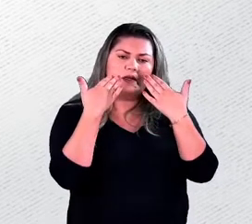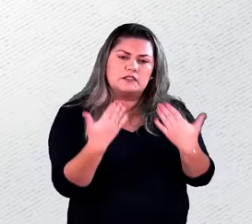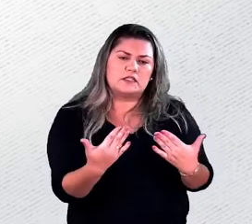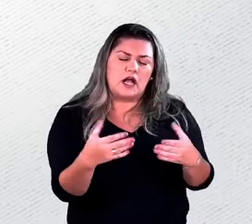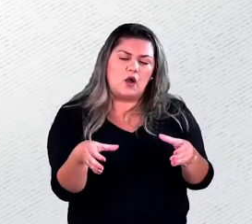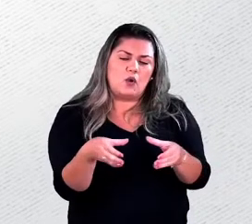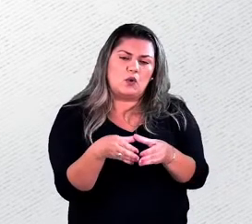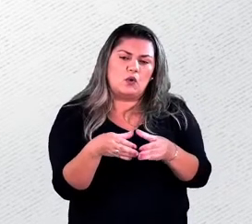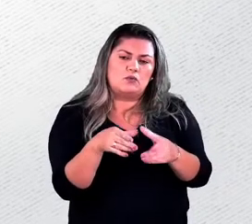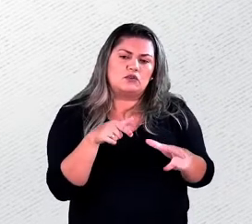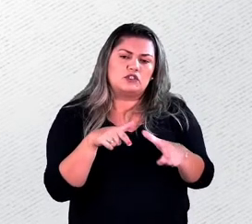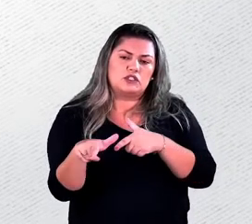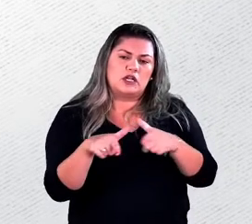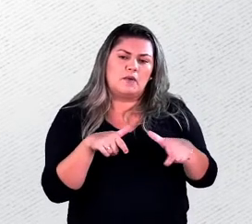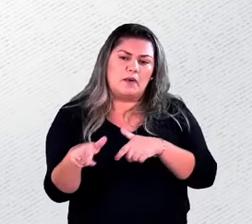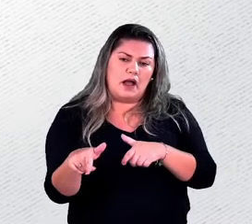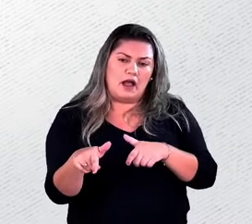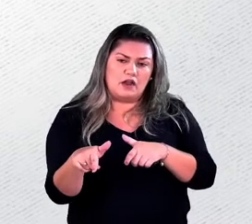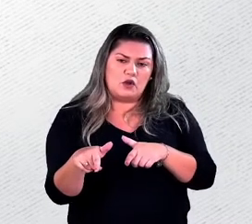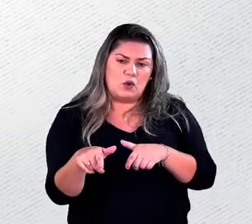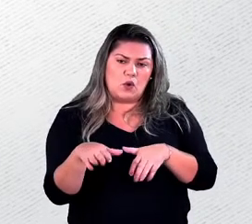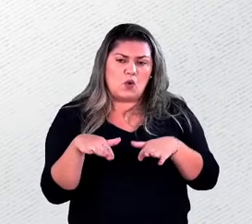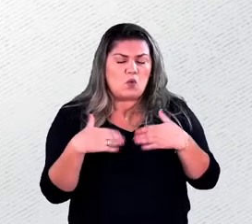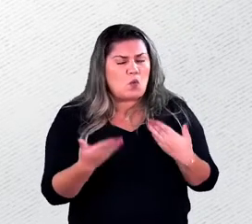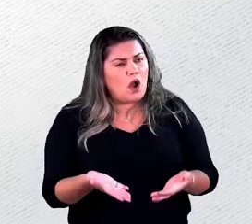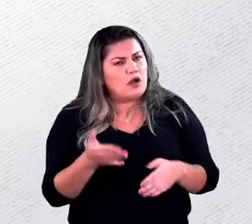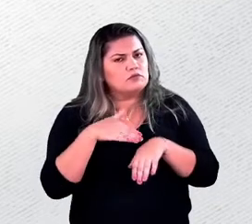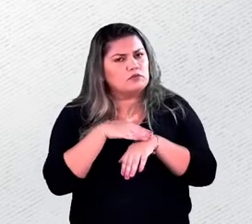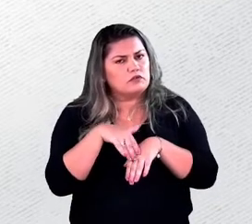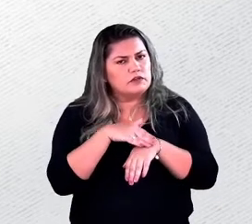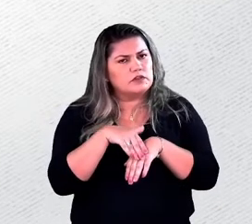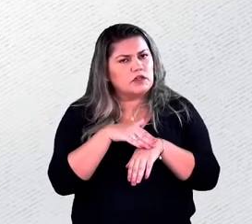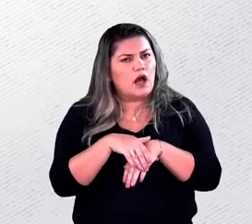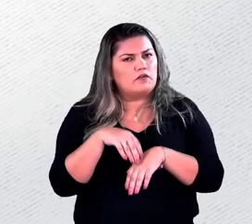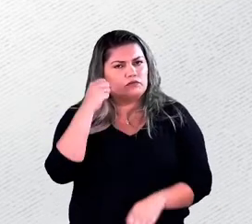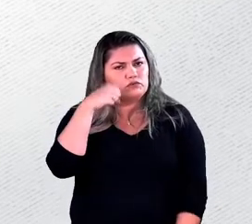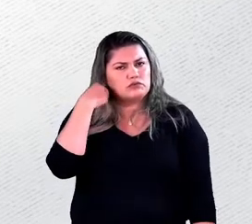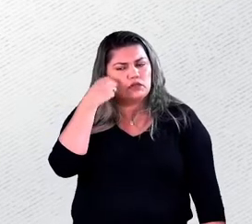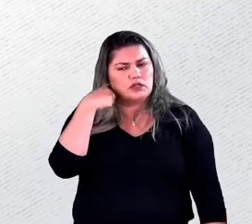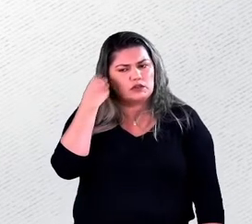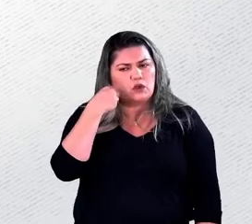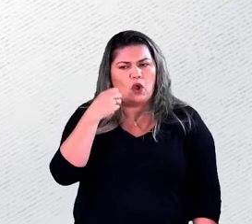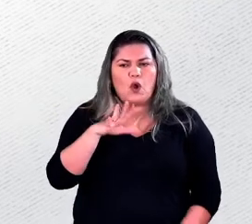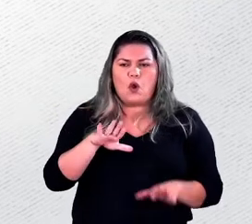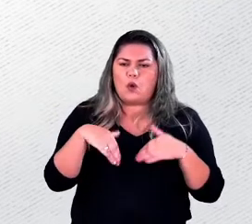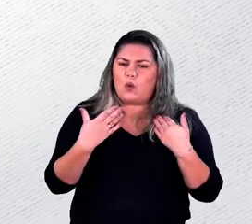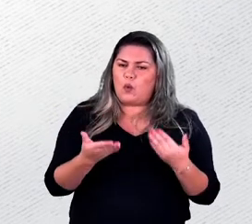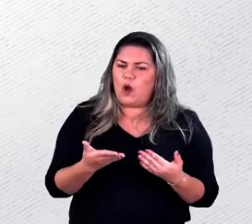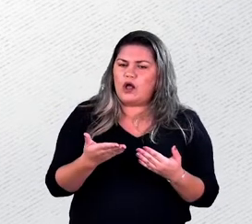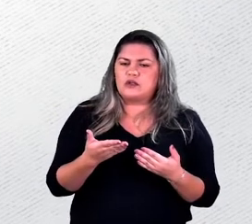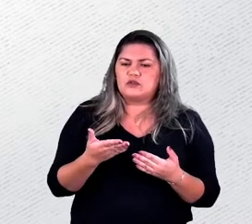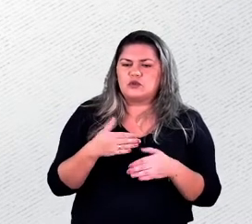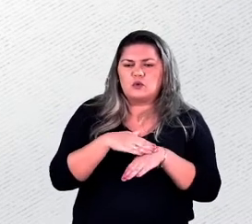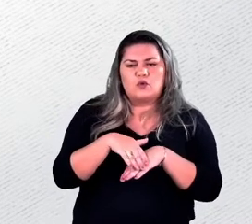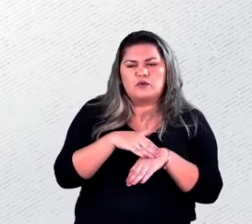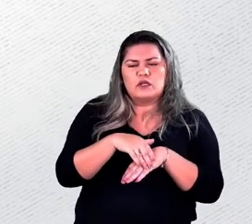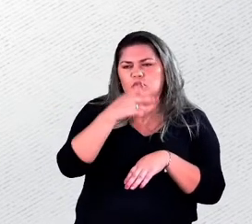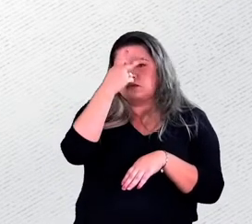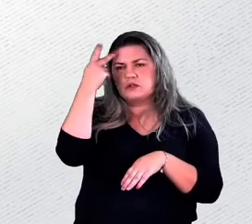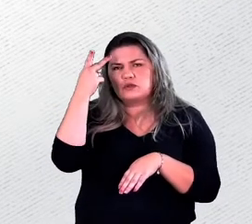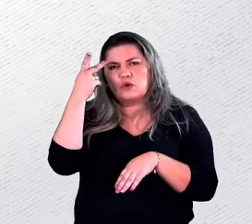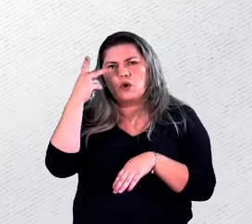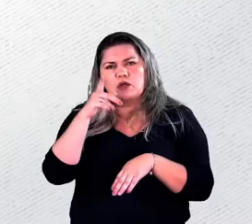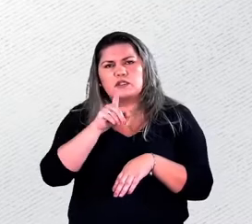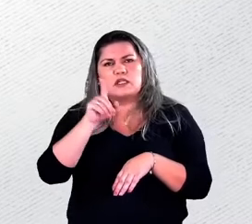de campanha viu Rafael é quando conversava com os senadores na eleição anterior quando conversava com os ministros lá no STJ